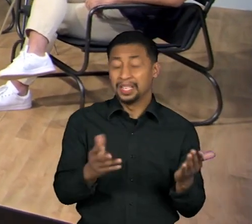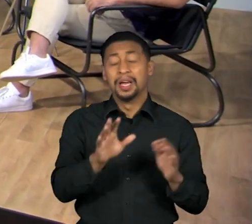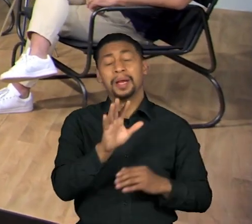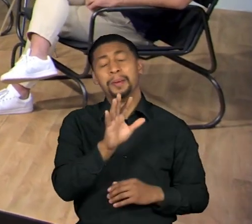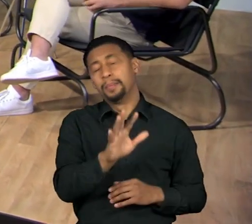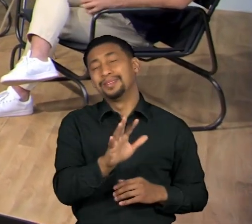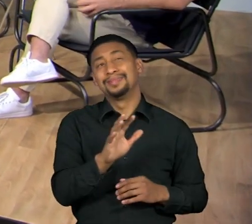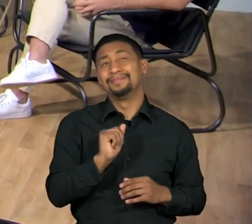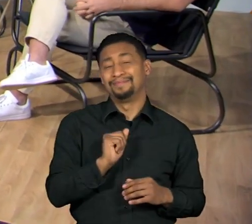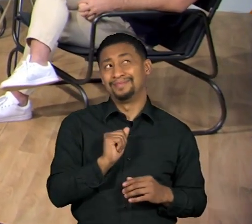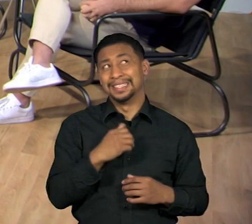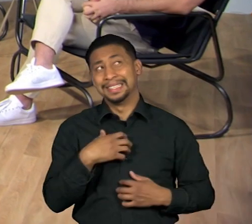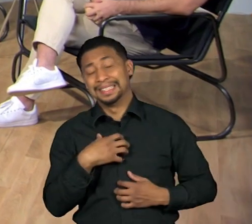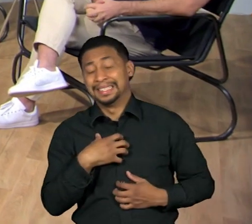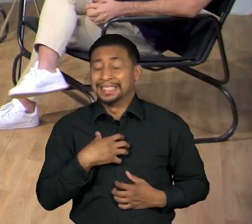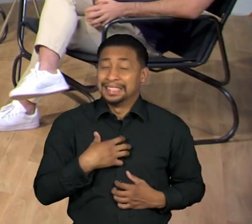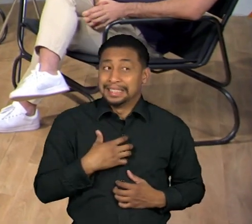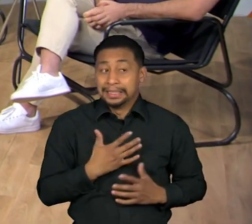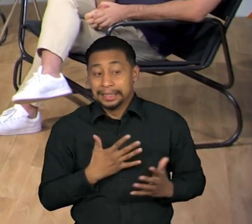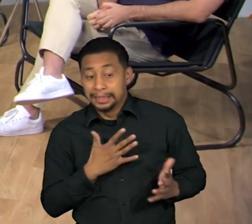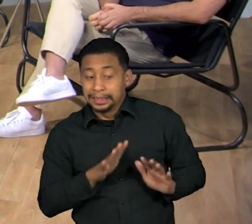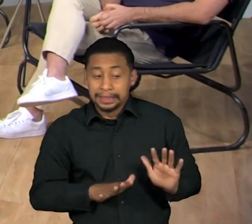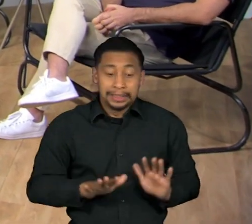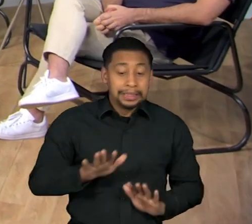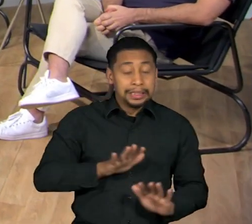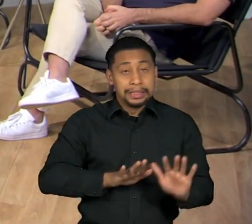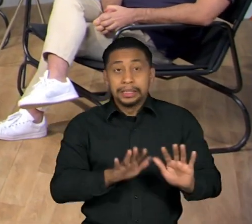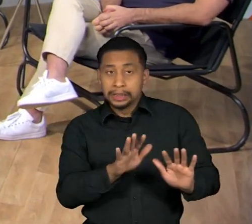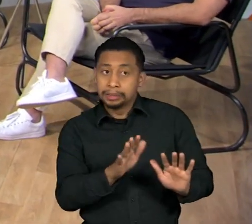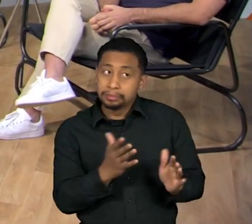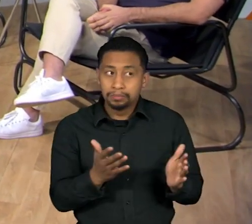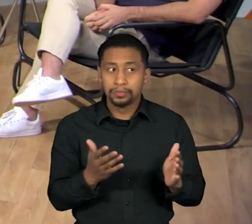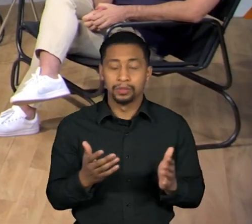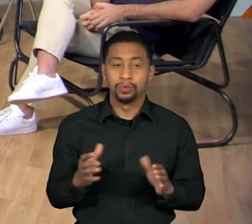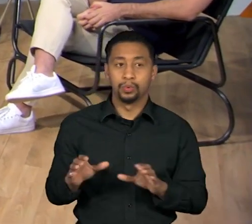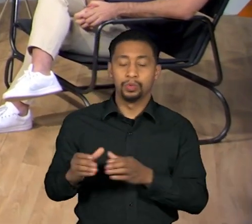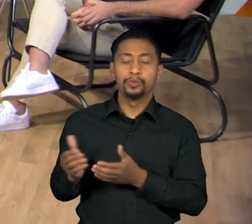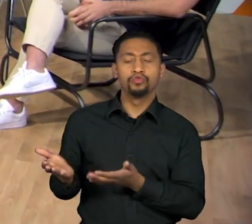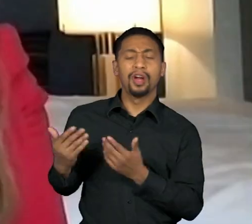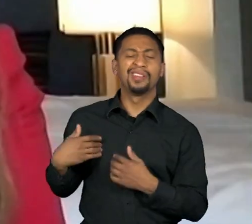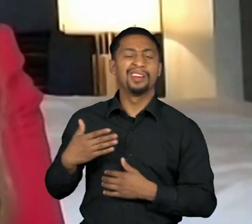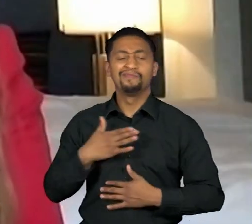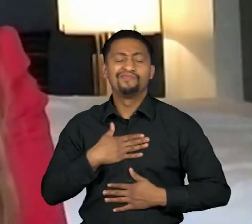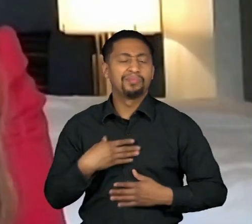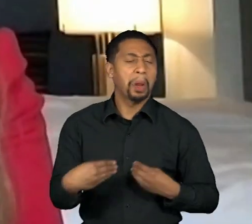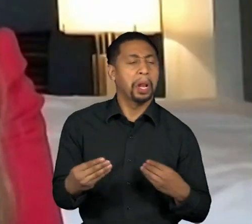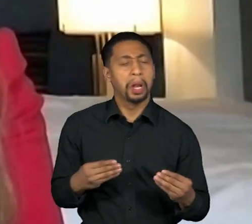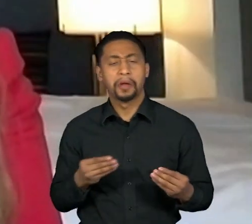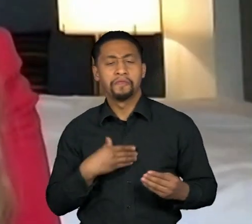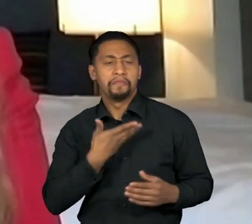isso temos assim, um pouco mais de resistência nesse entendimento? Os mais jovens têm mais facilidade?